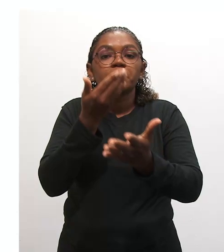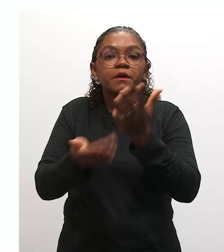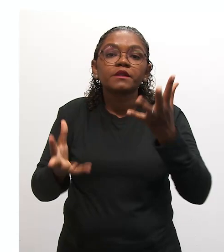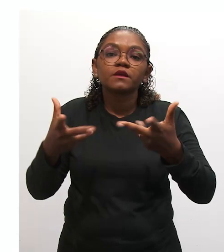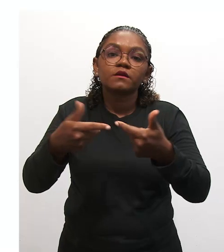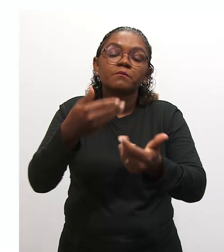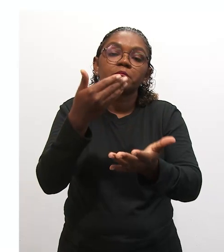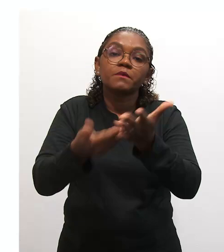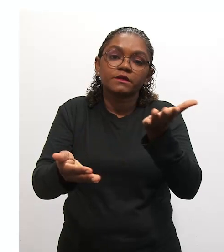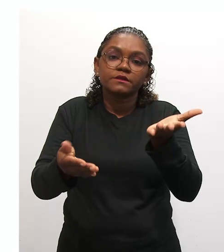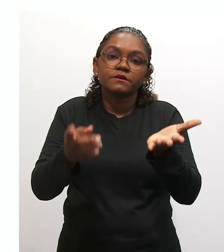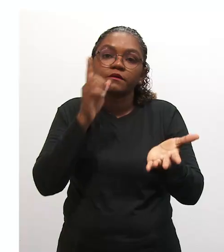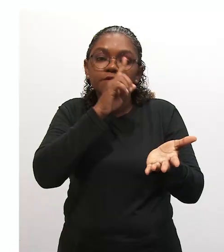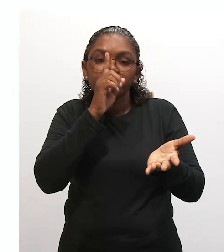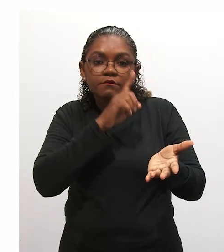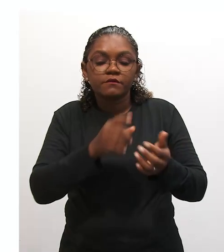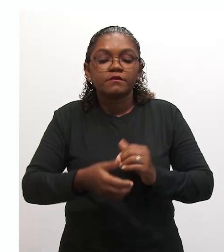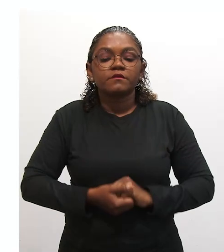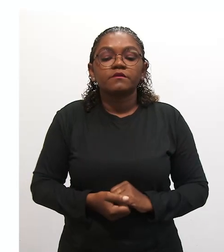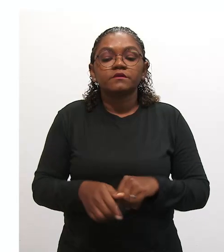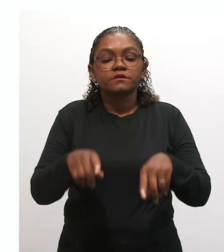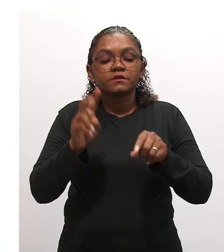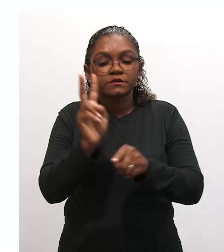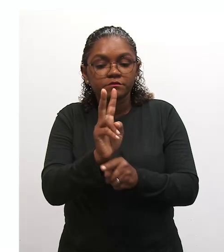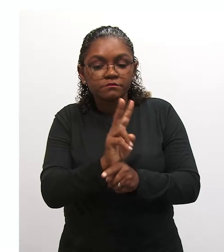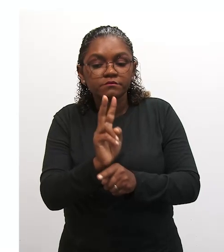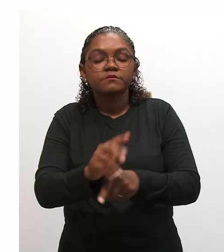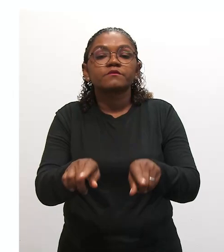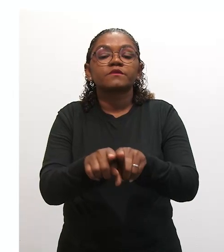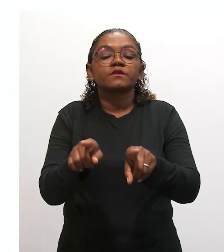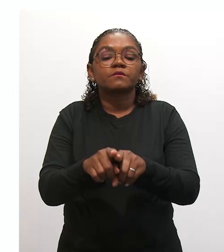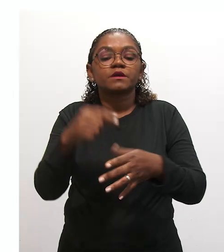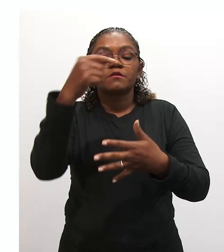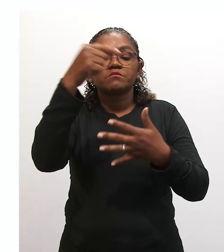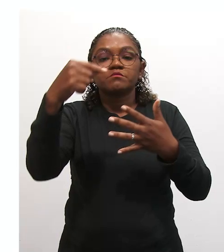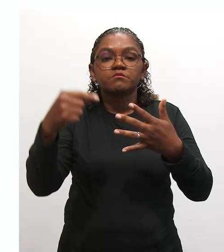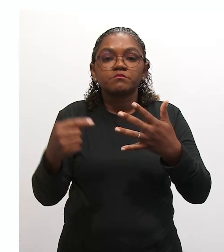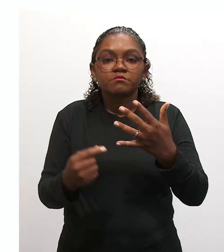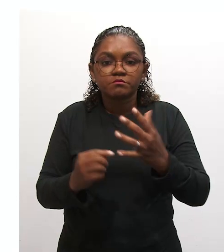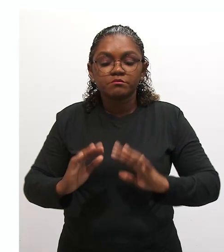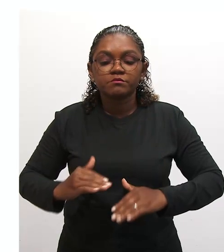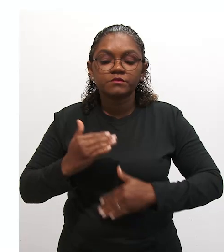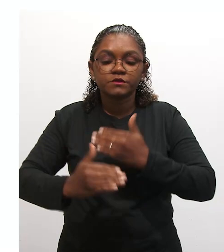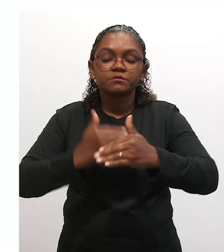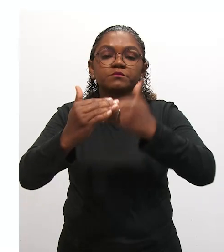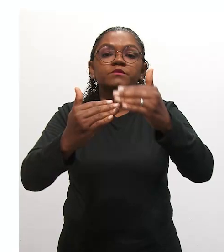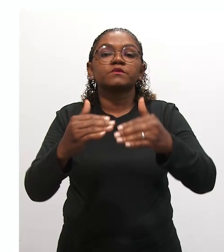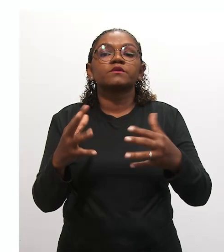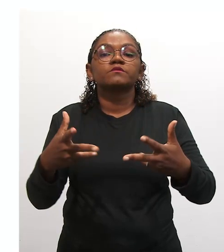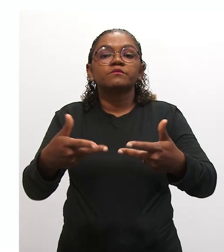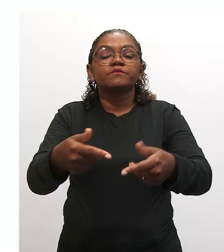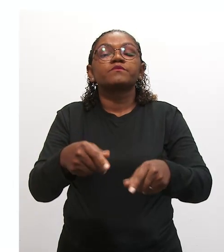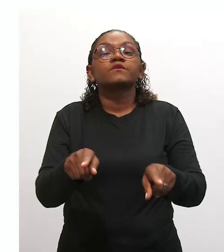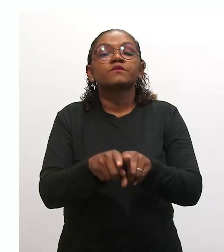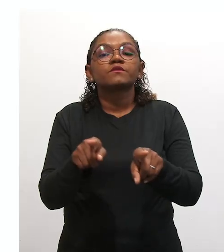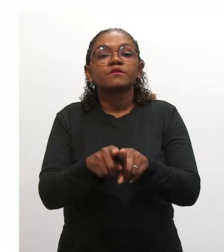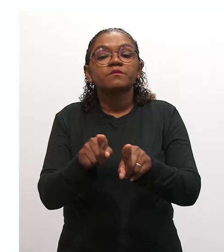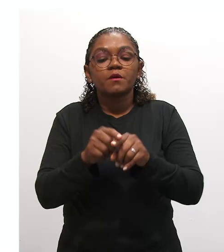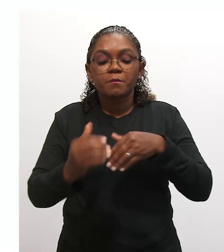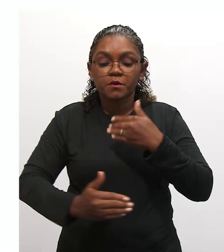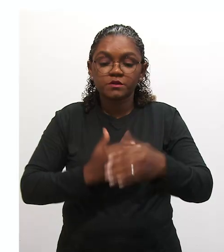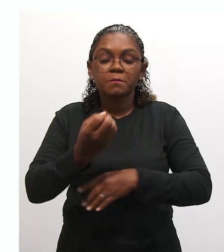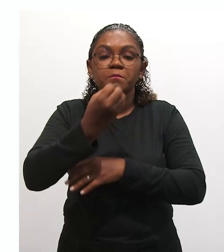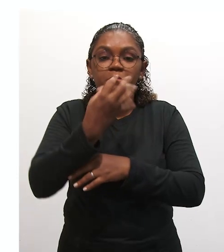eficiência. Monitoramento e revisão pedagógicas com indicadores de desempenho tornam o planejamento um processo